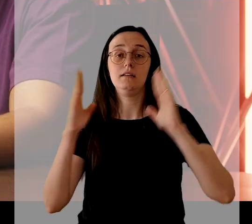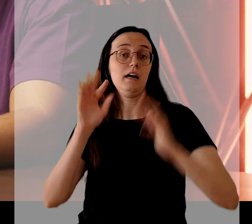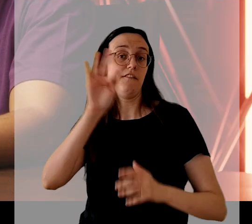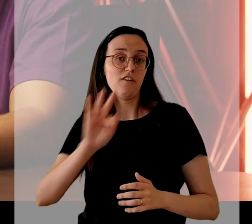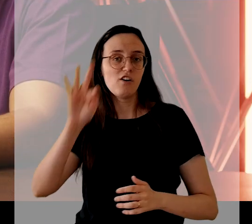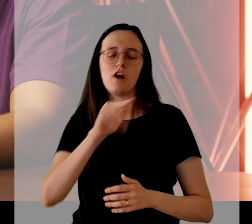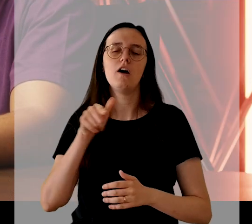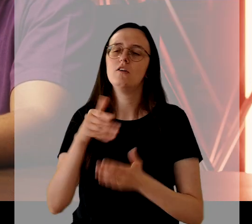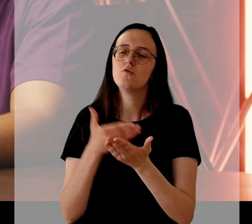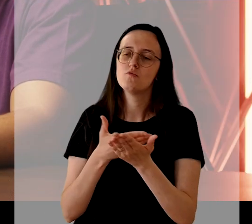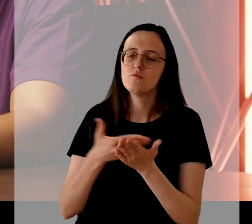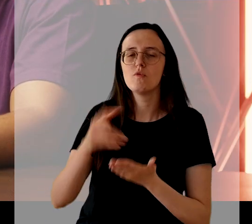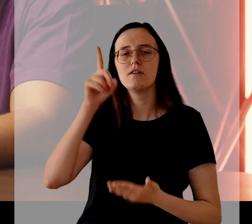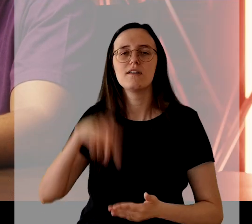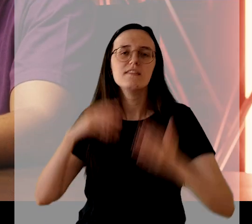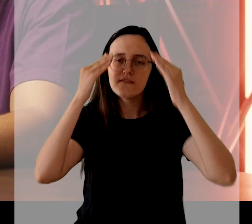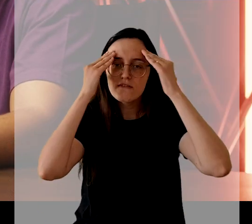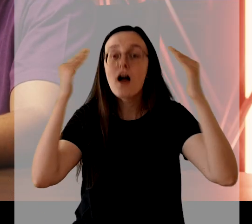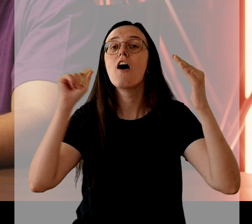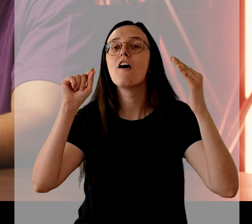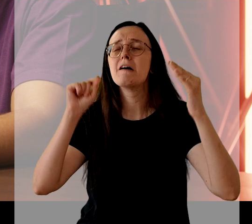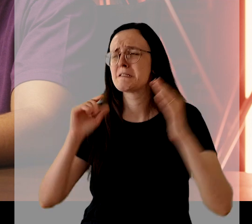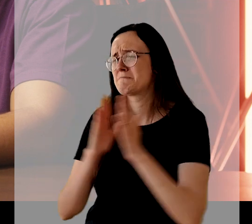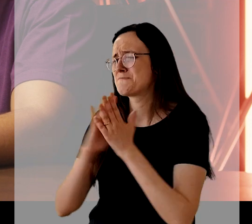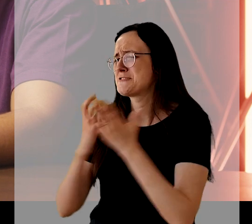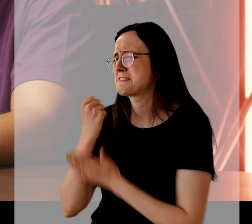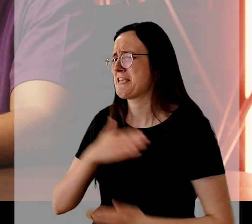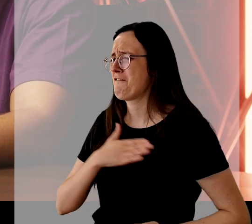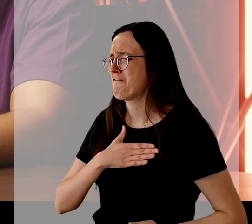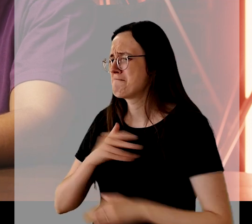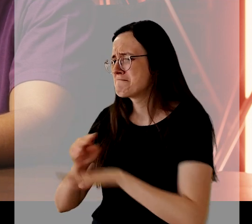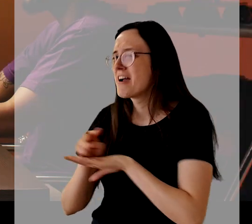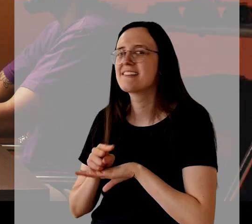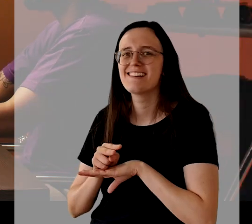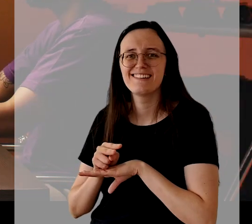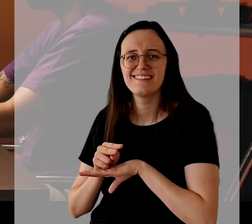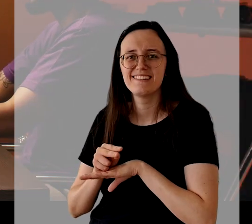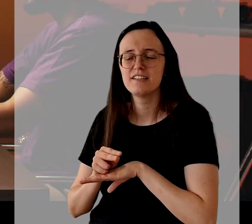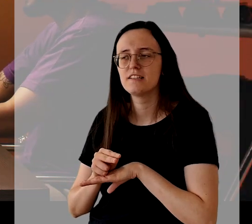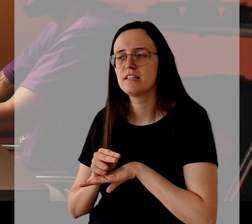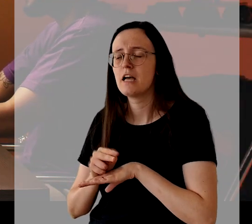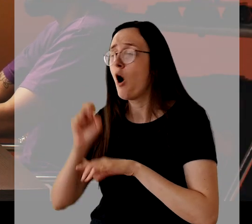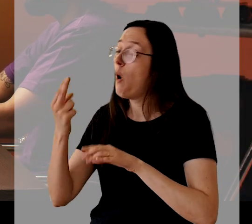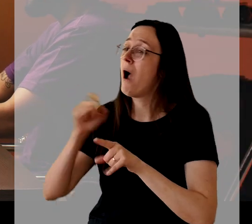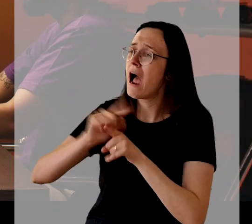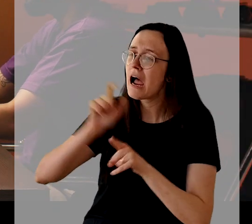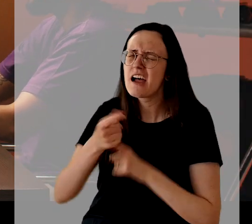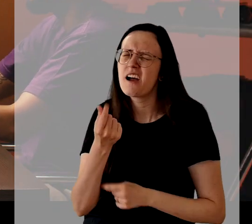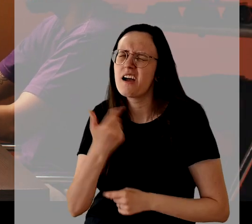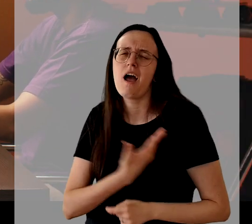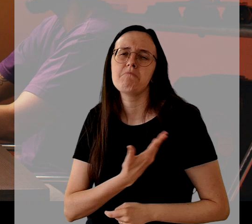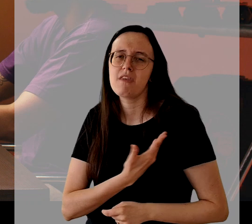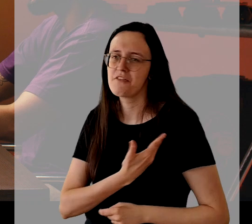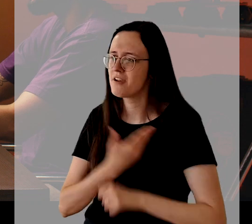Durante a faculdade ainda, começou com o famoso me salva aí, meu mano, me empresta uma coisinha, ou me